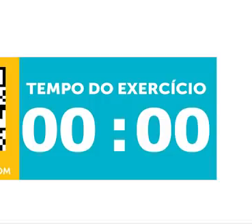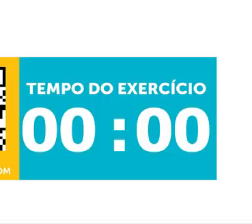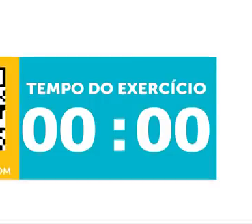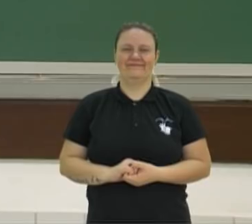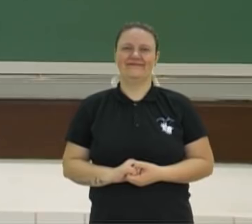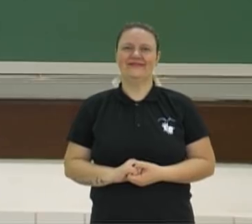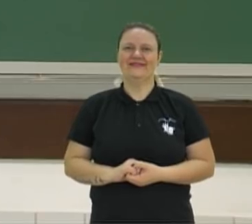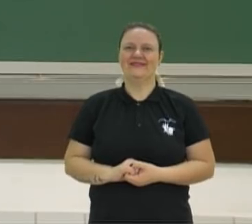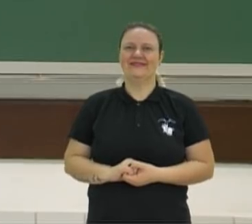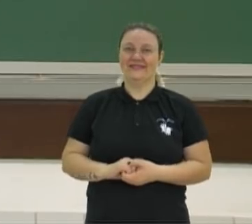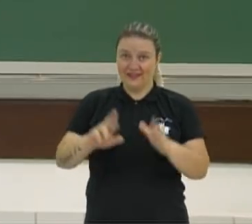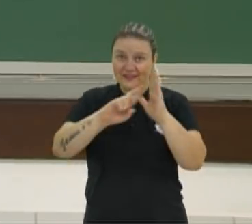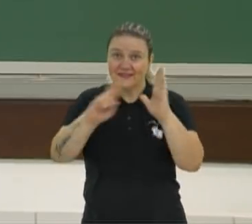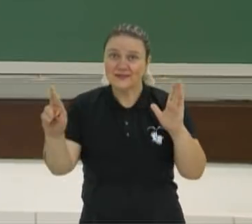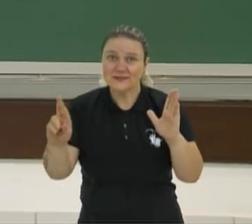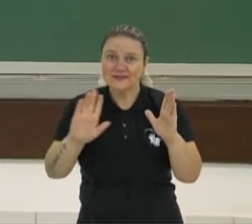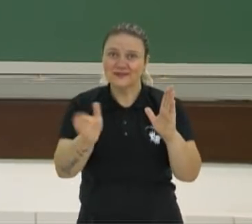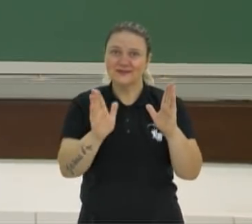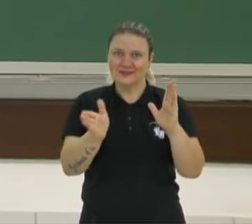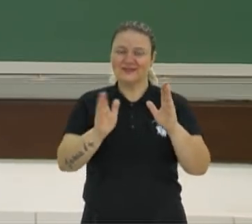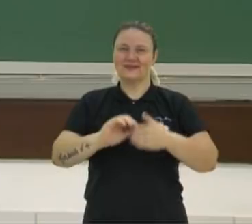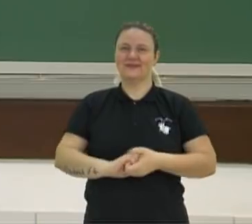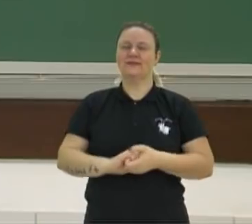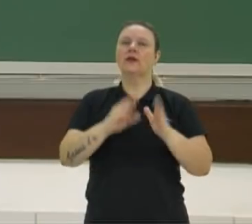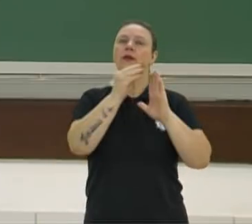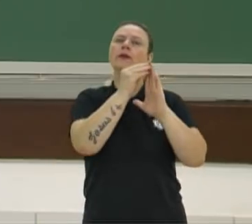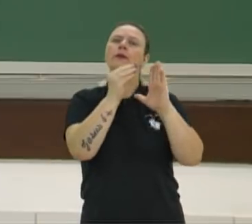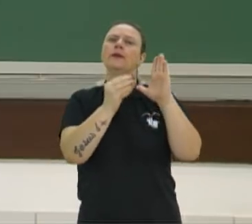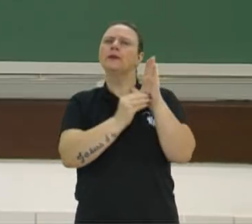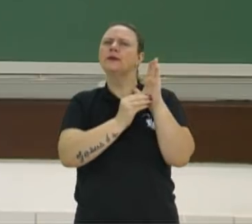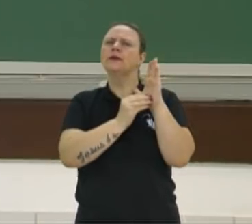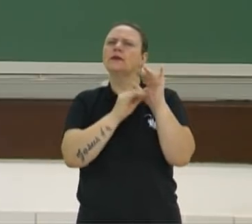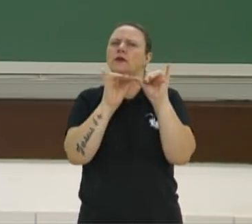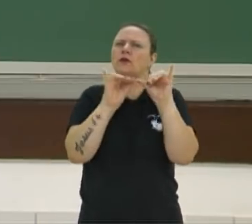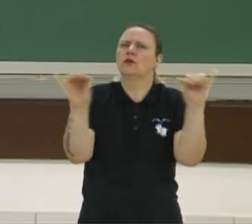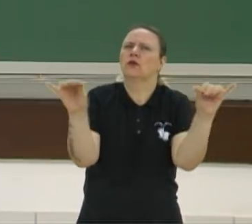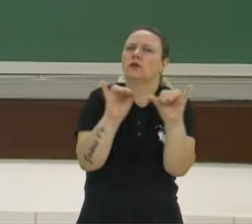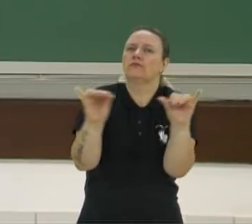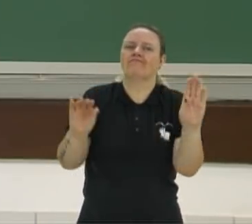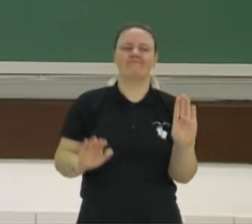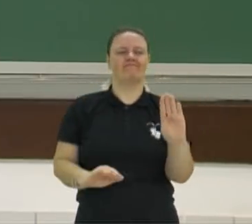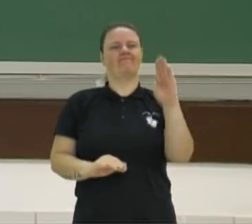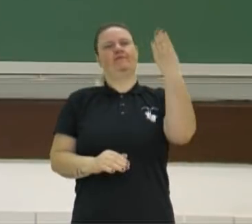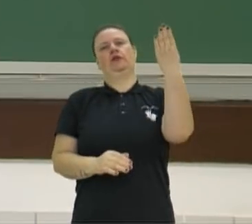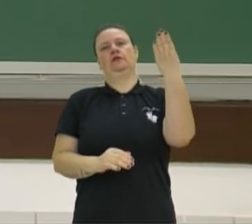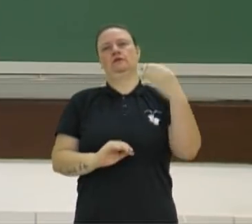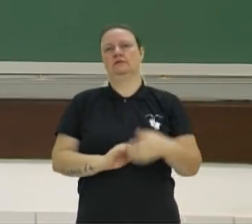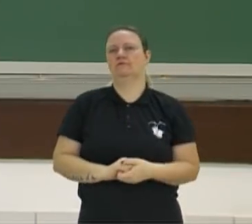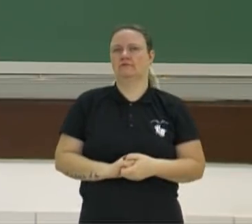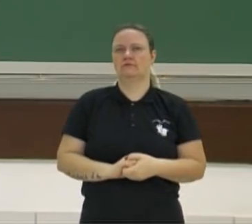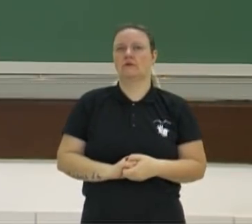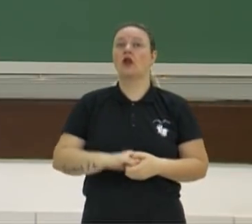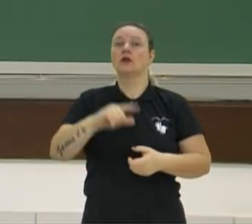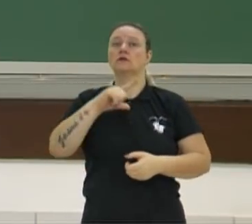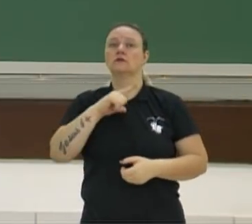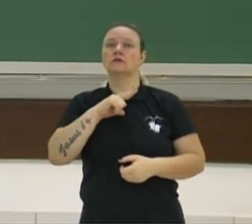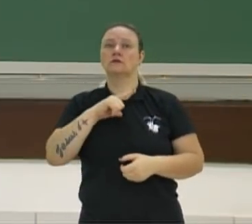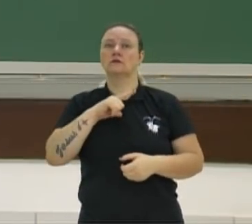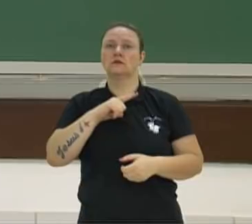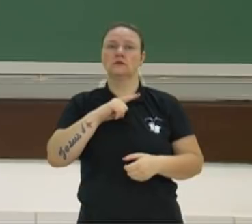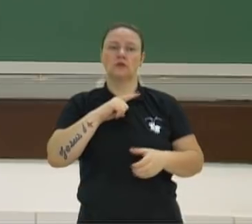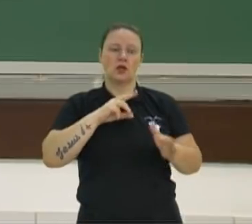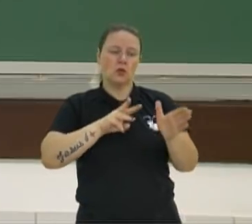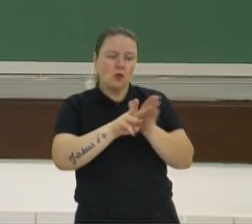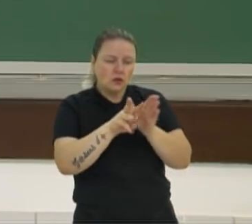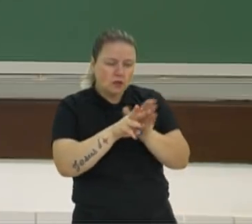Respondeu? O conteúdo é notícia falsa, né? Nós temos ali a questão de receber no grupo